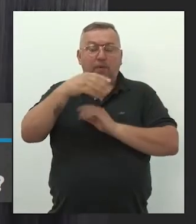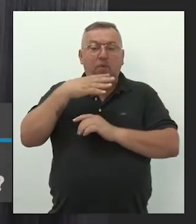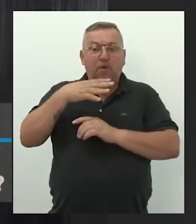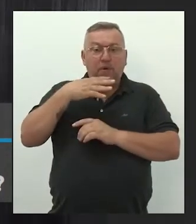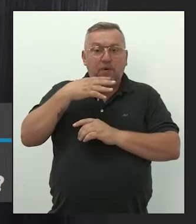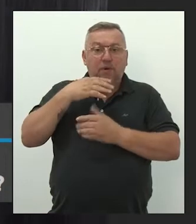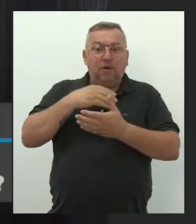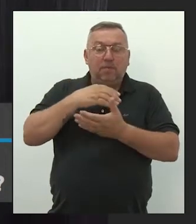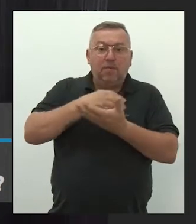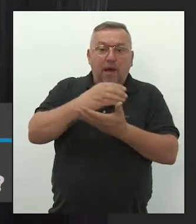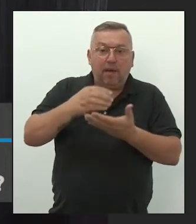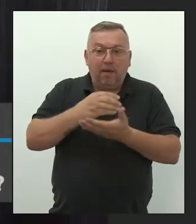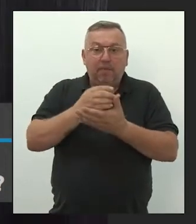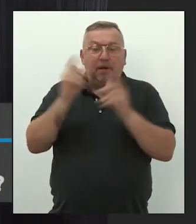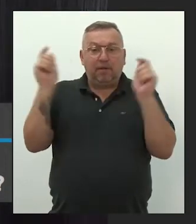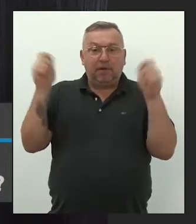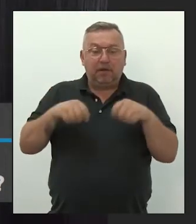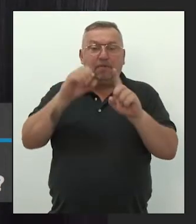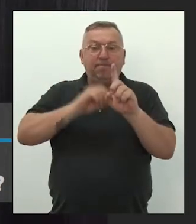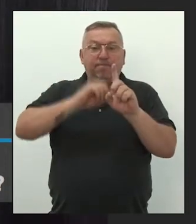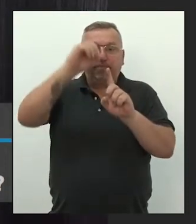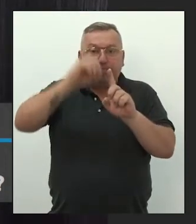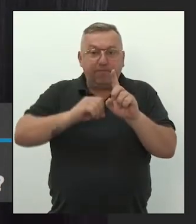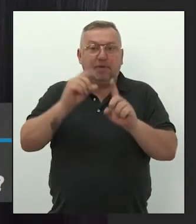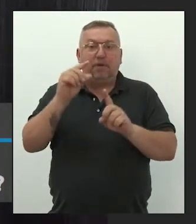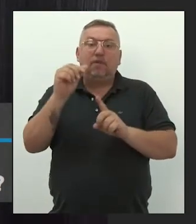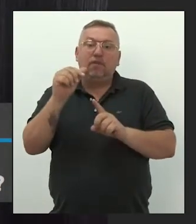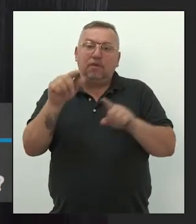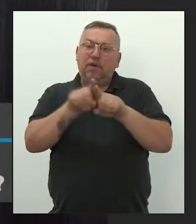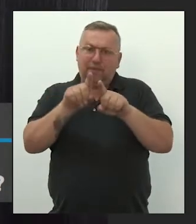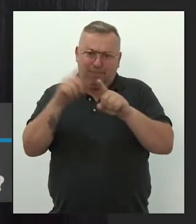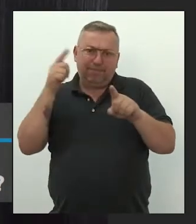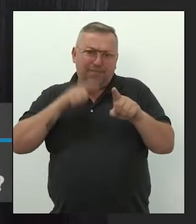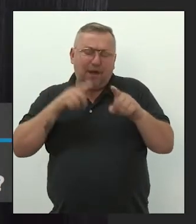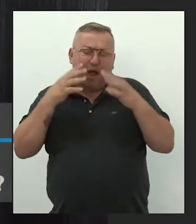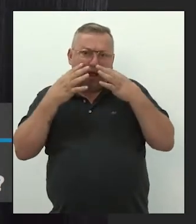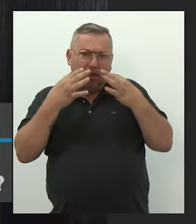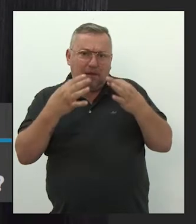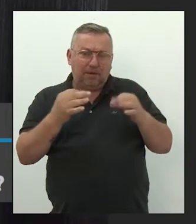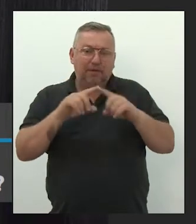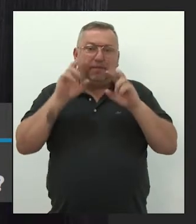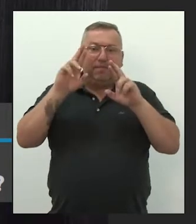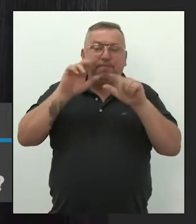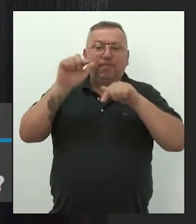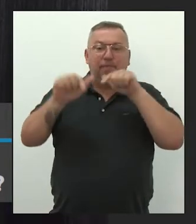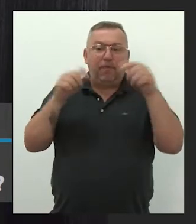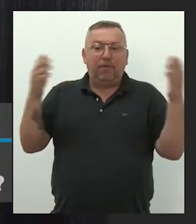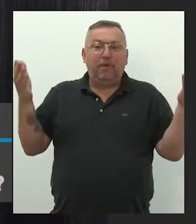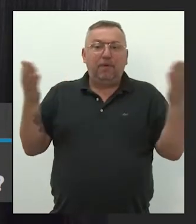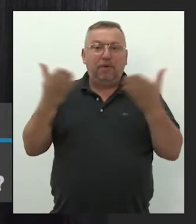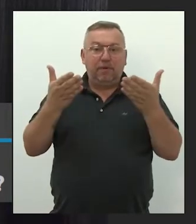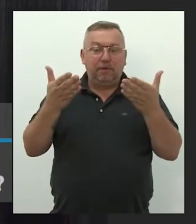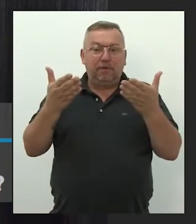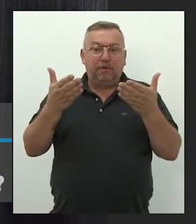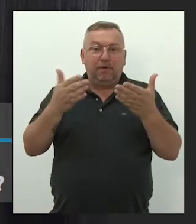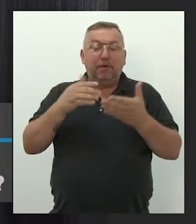massa, capacidade, temperatura e sistema monetário, que também merecem nossa atenção. Esperamos que o trabalho que a gente está desenvolvendo até